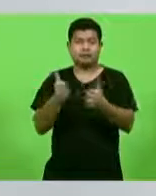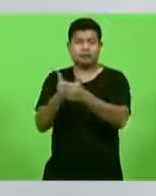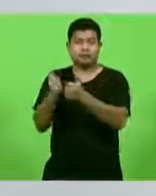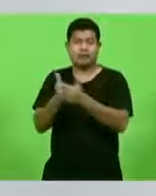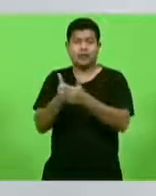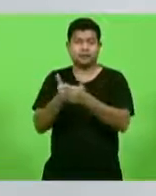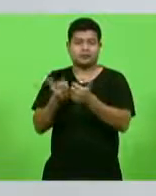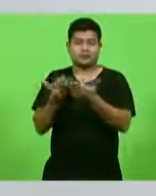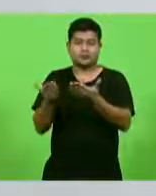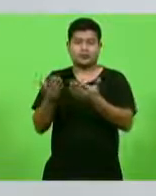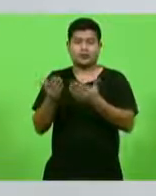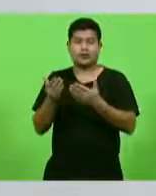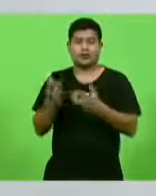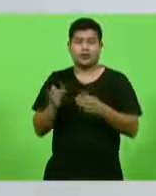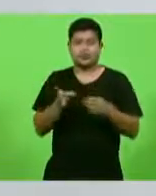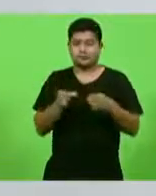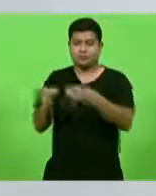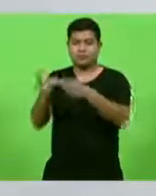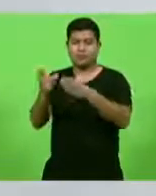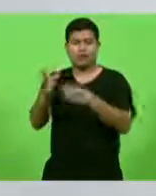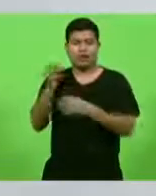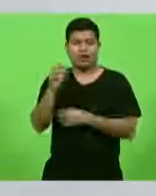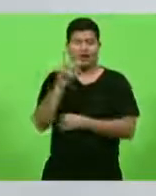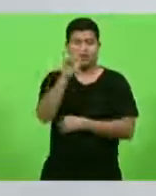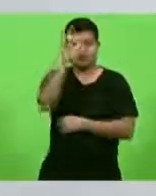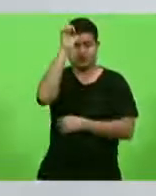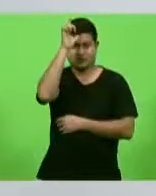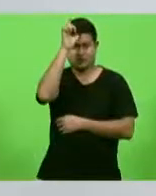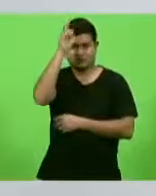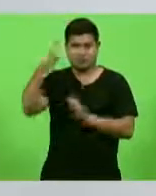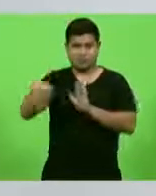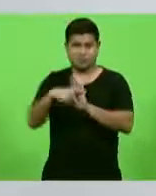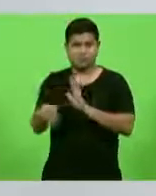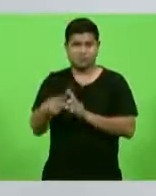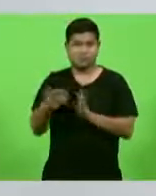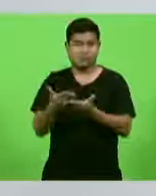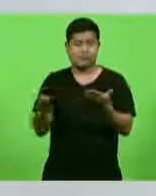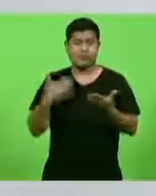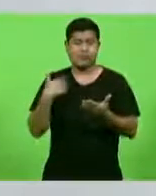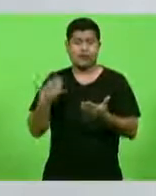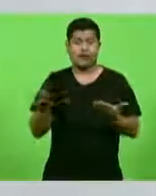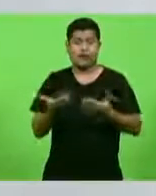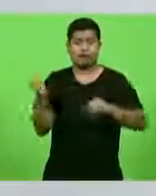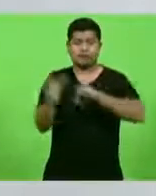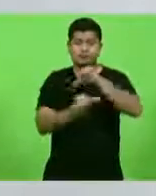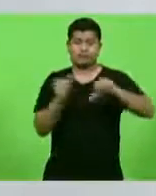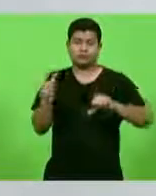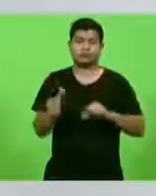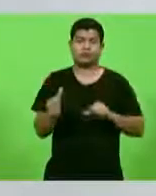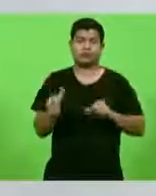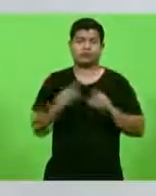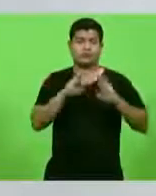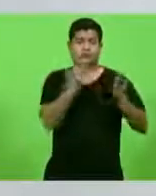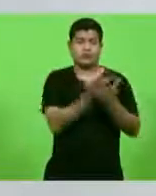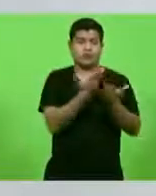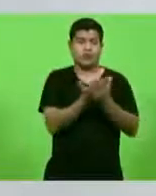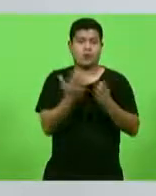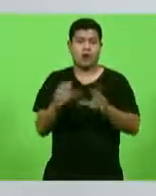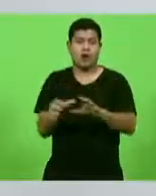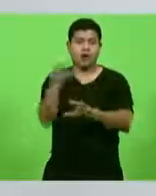foi alterado pela Prefeitura para um terreno atrás do Colégio Galegão, que nós aqui já conhecemos o projeto lá de